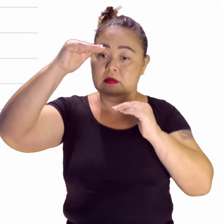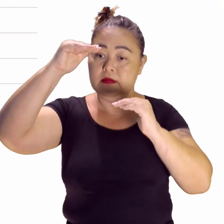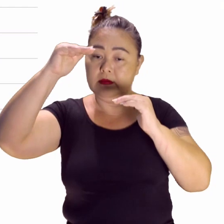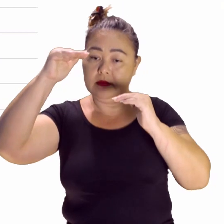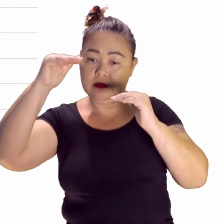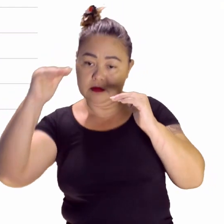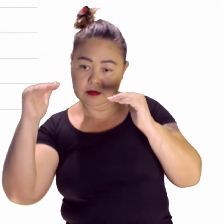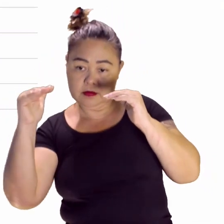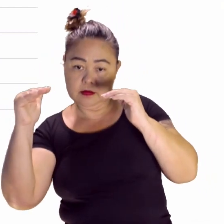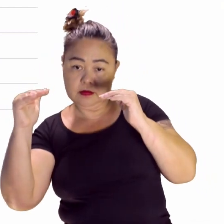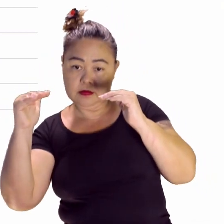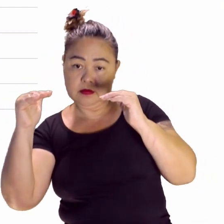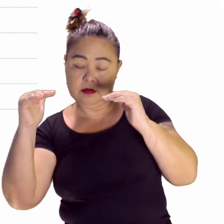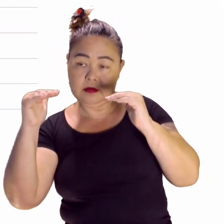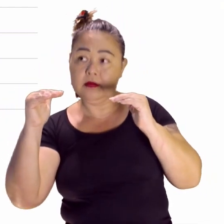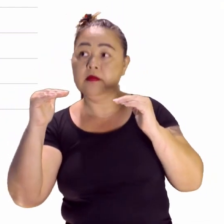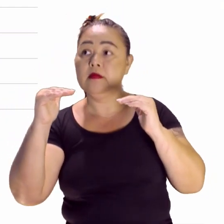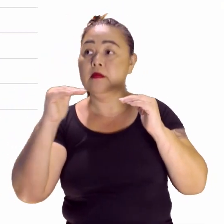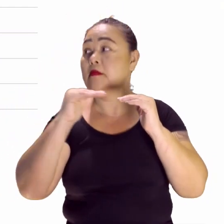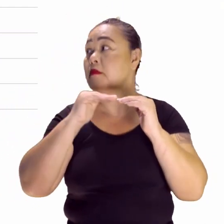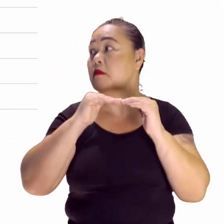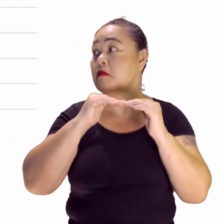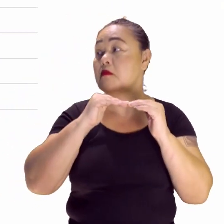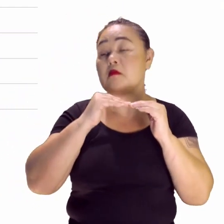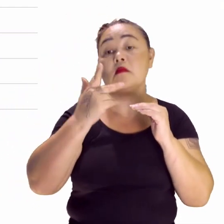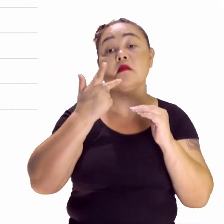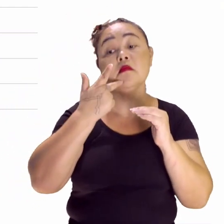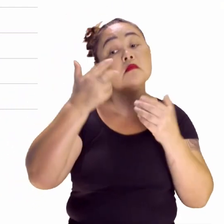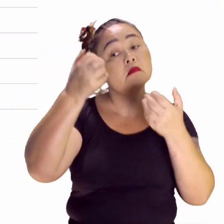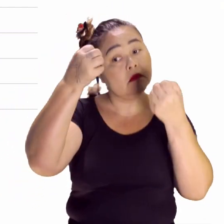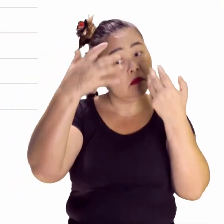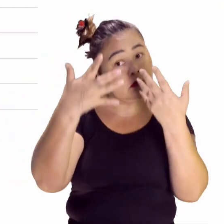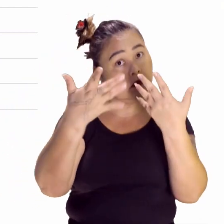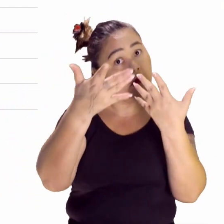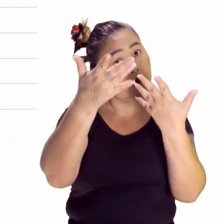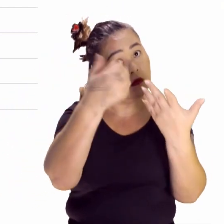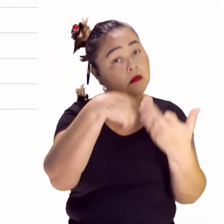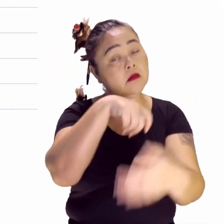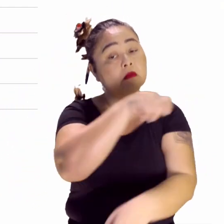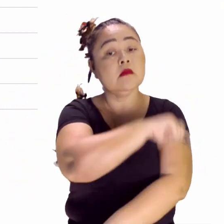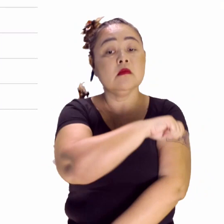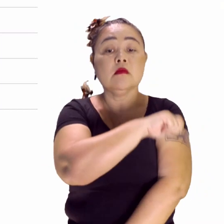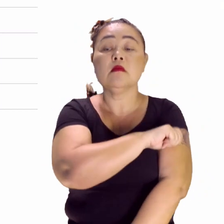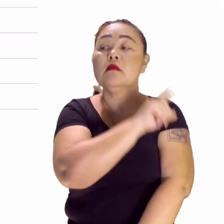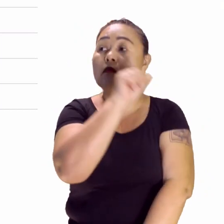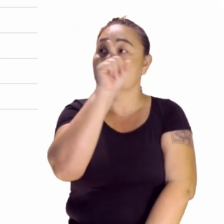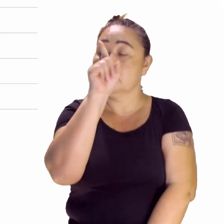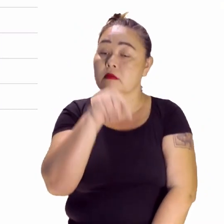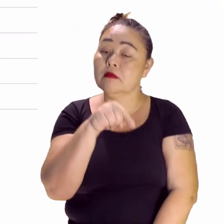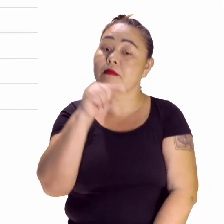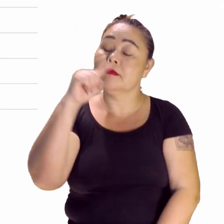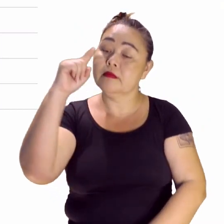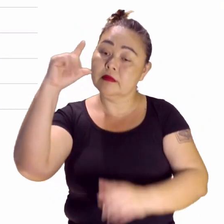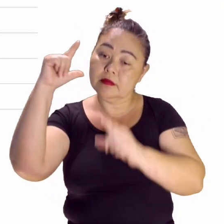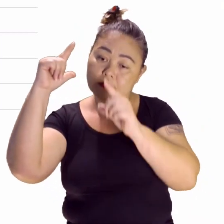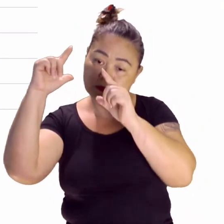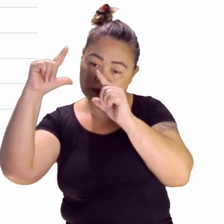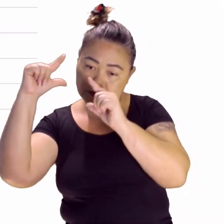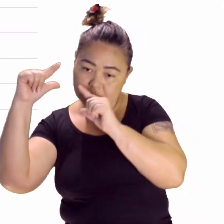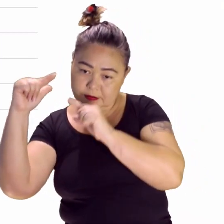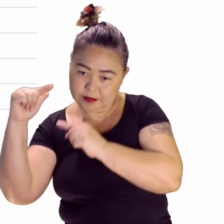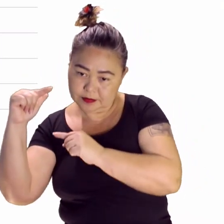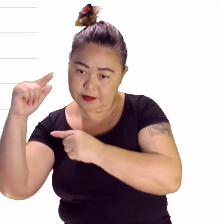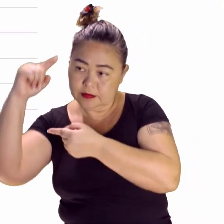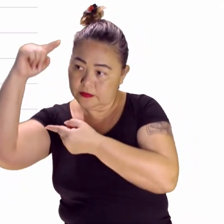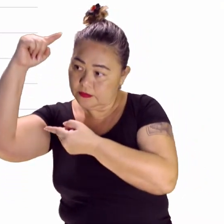em retração. Vale salientar para o aluno, Rogério, que a tendência é diminuir cada vez mais.